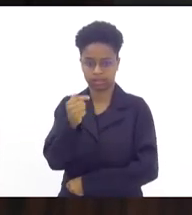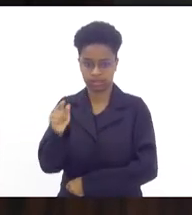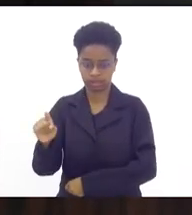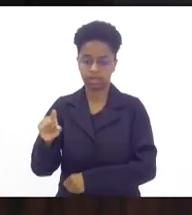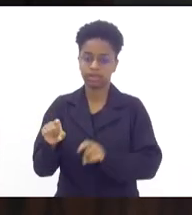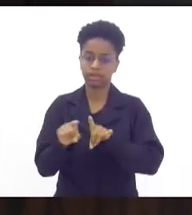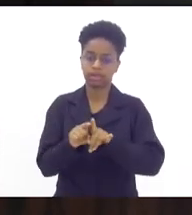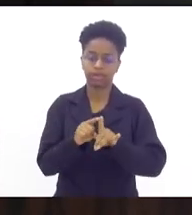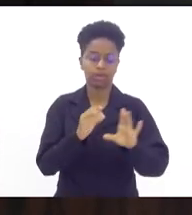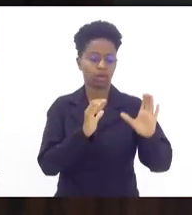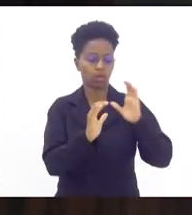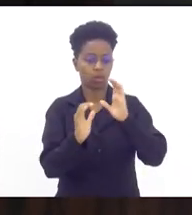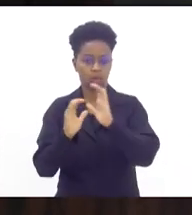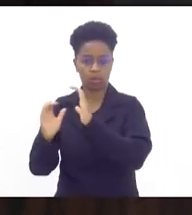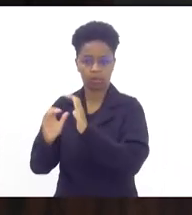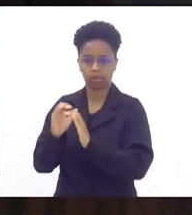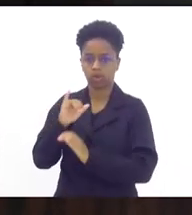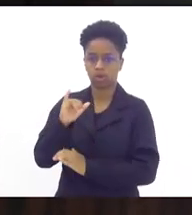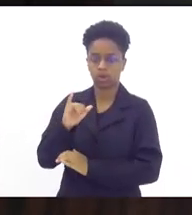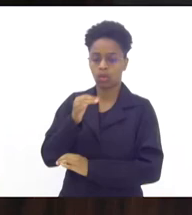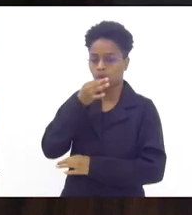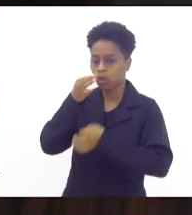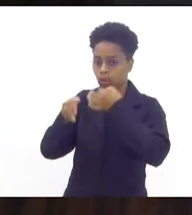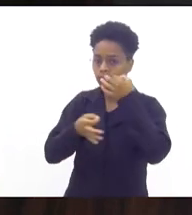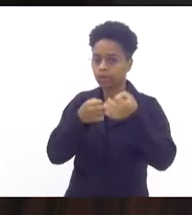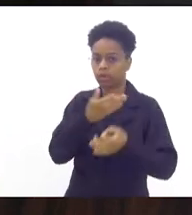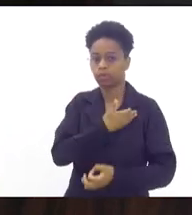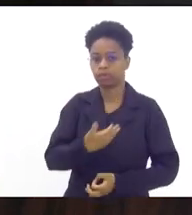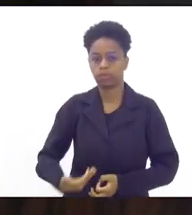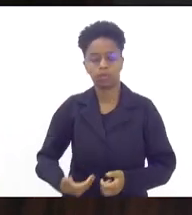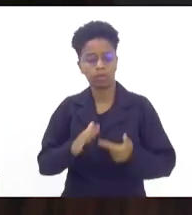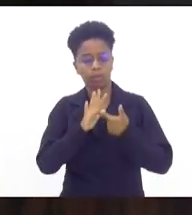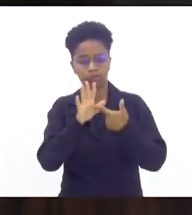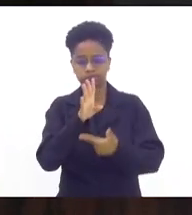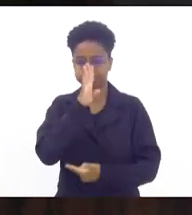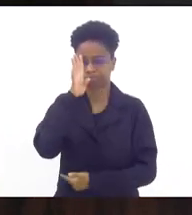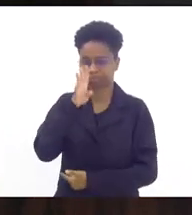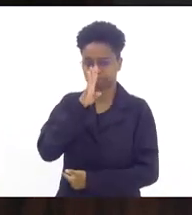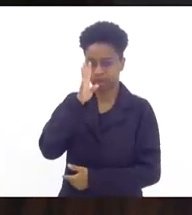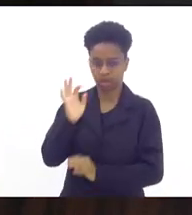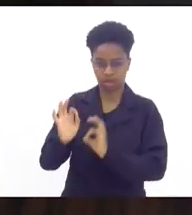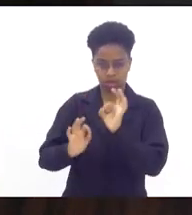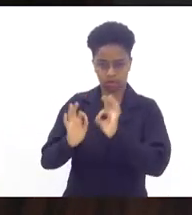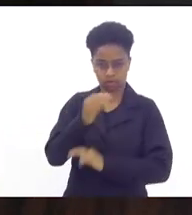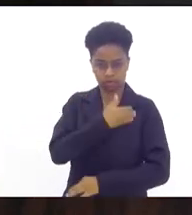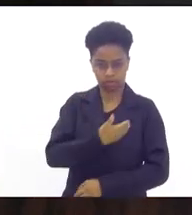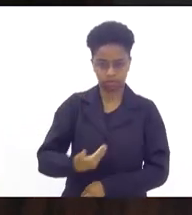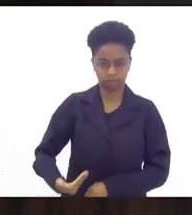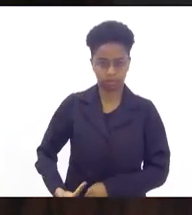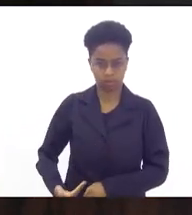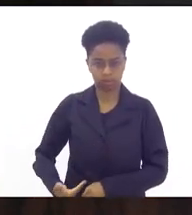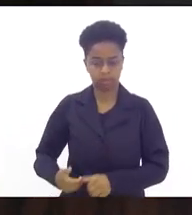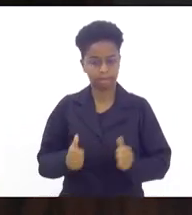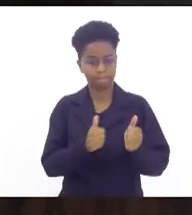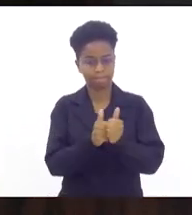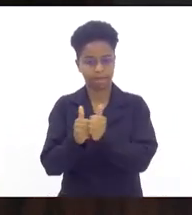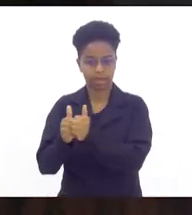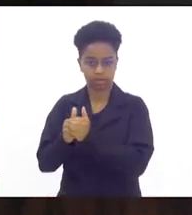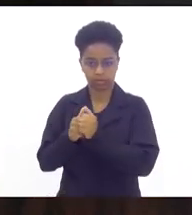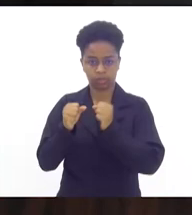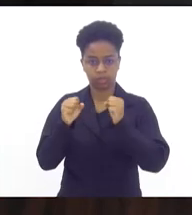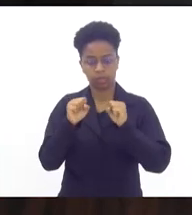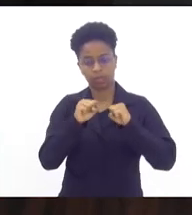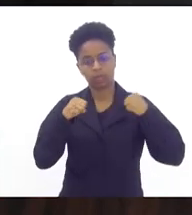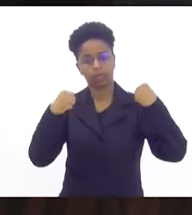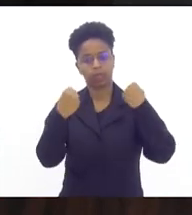comunicação e a opinião pública vem relatando descaso da ordem pública ao redor do estado